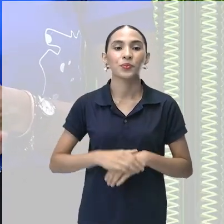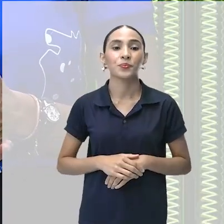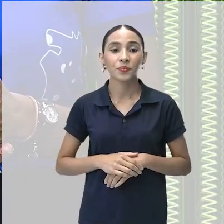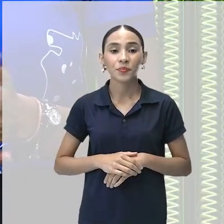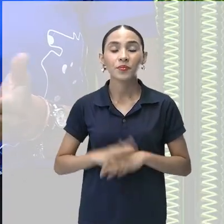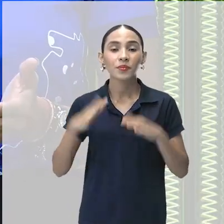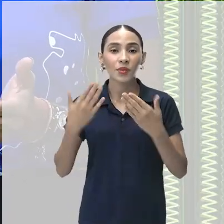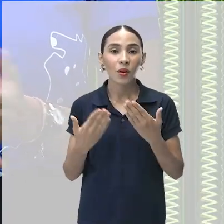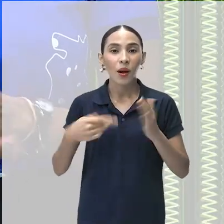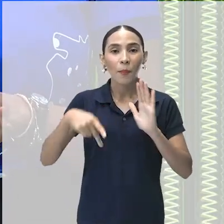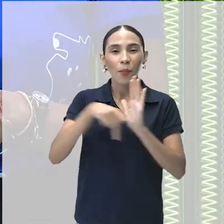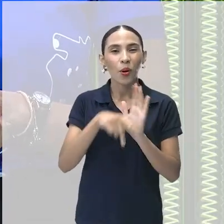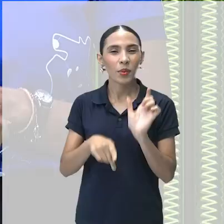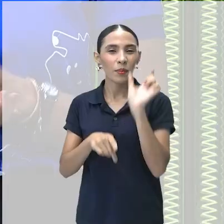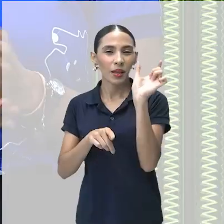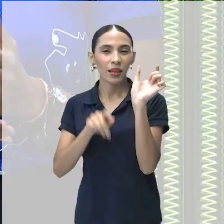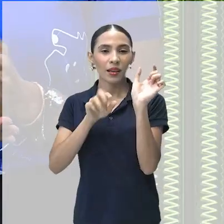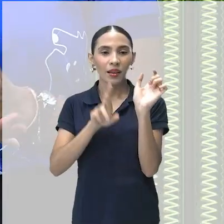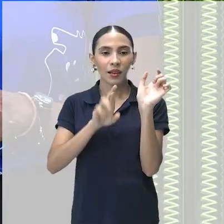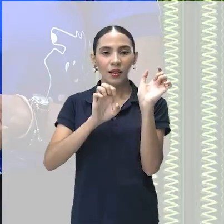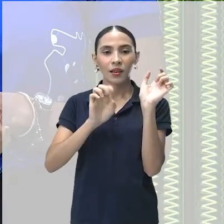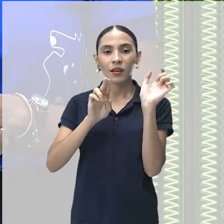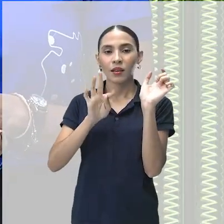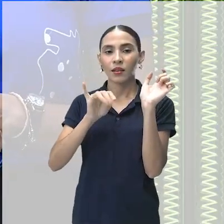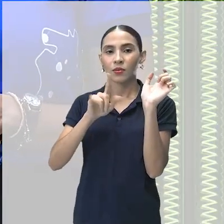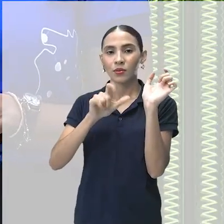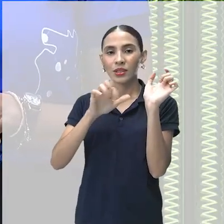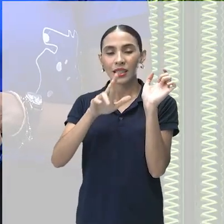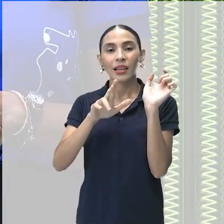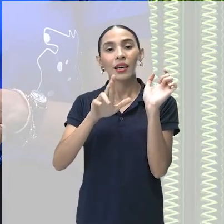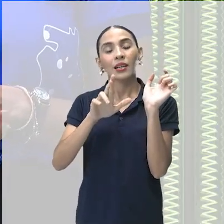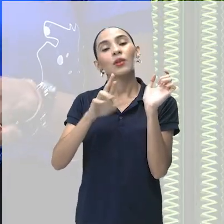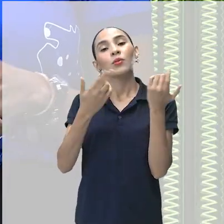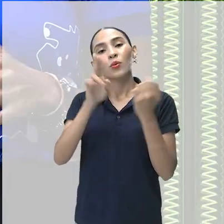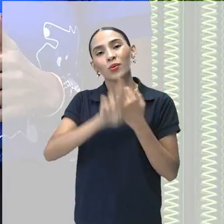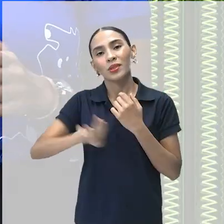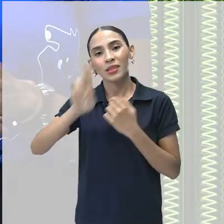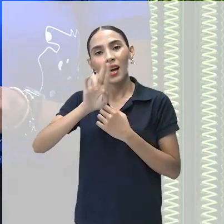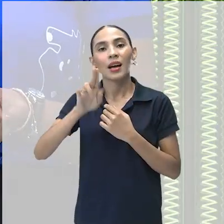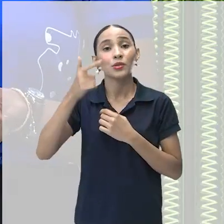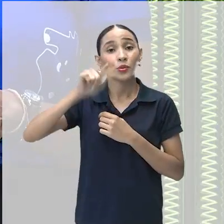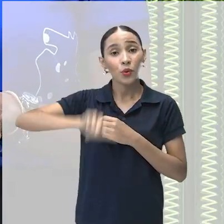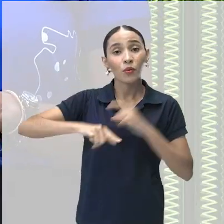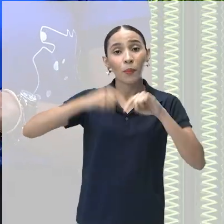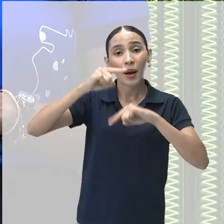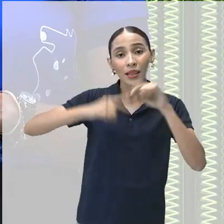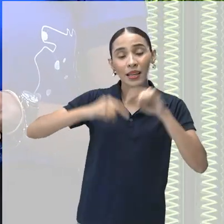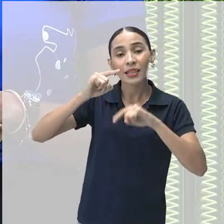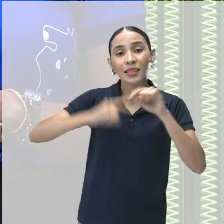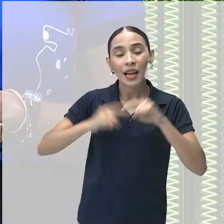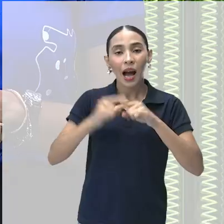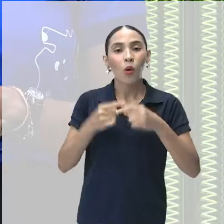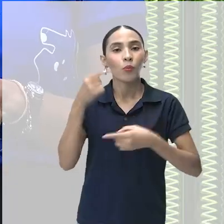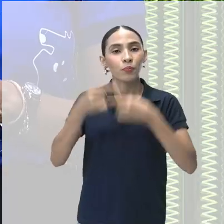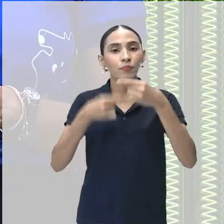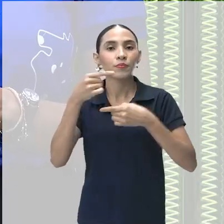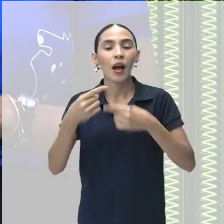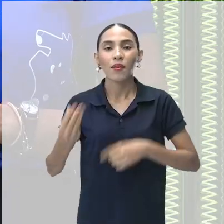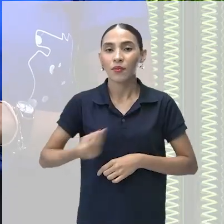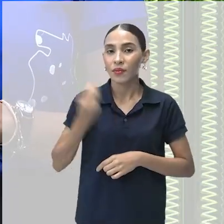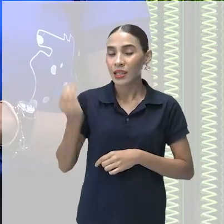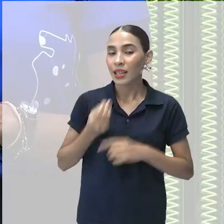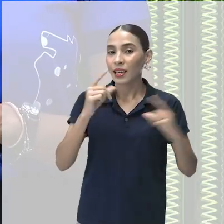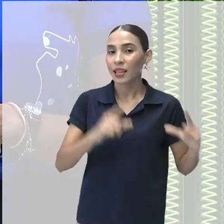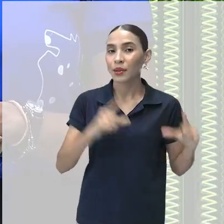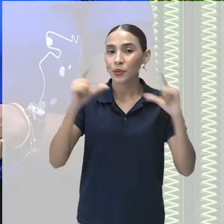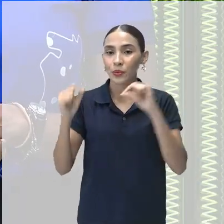reutilizar, como a própria palavra diz, materiais e objetos, prolongando sua vida útil, bem como